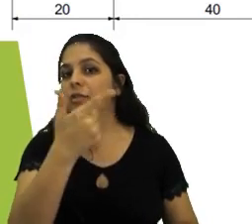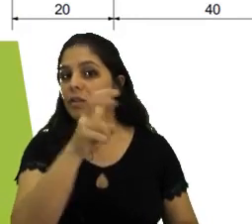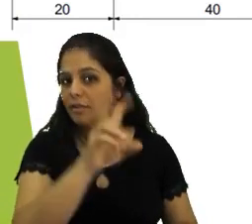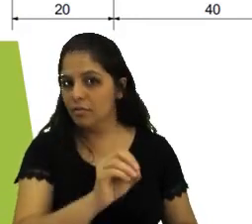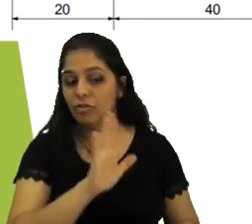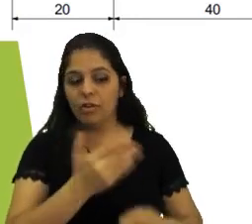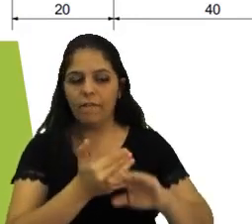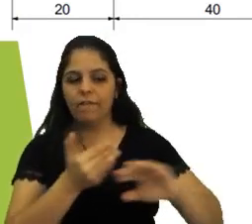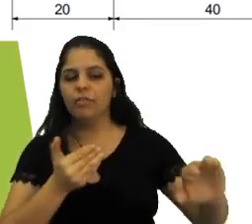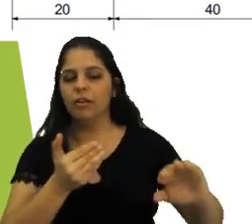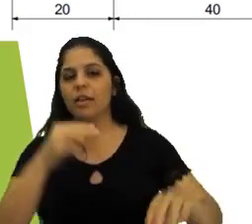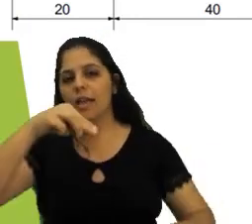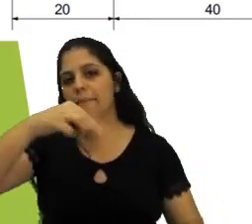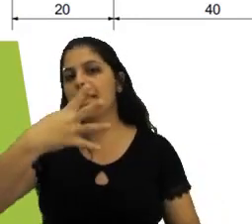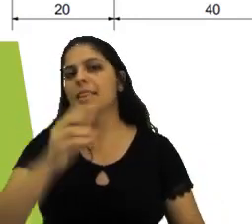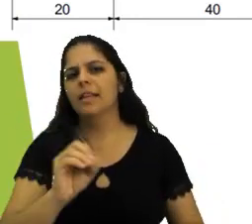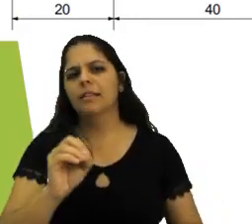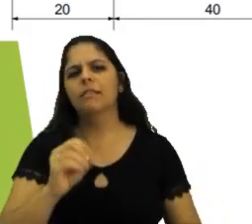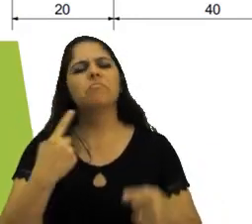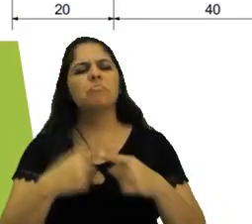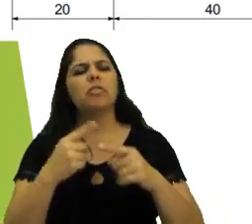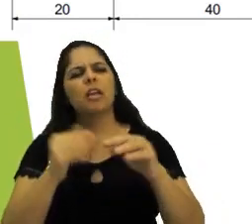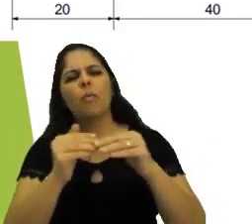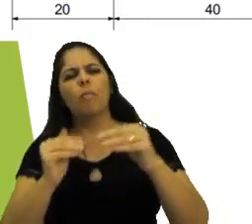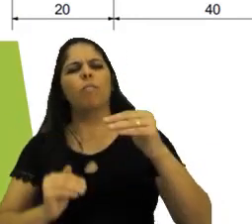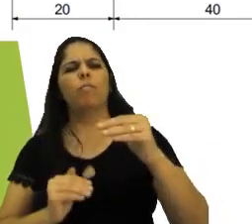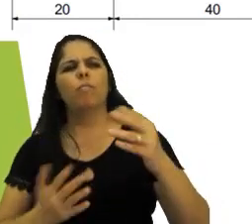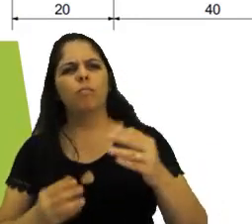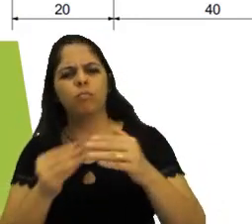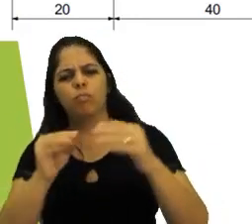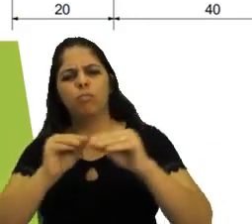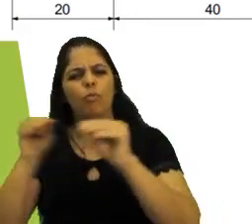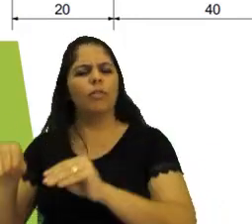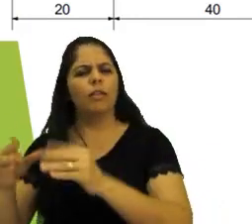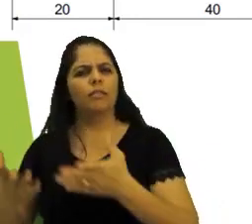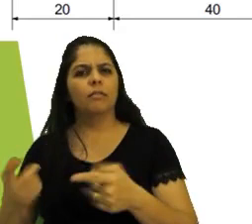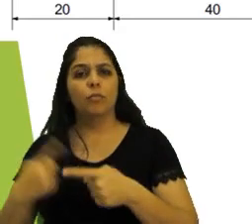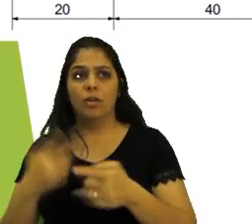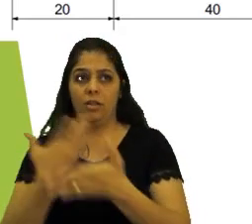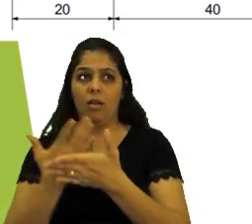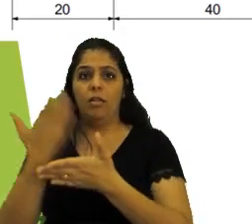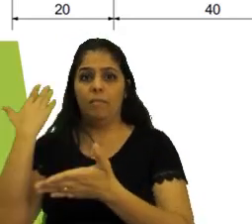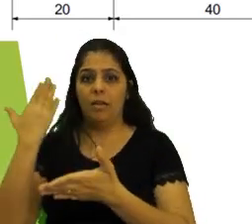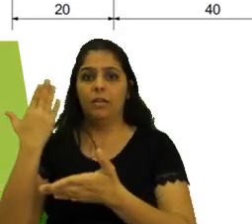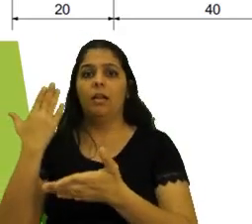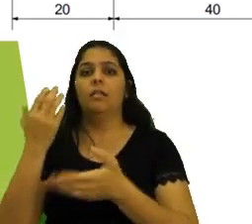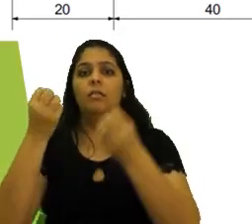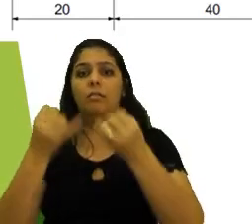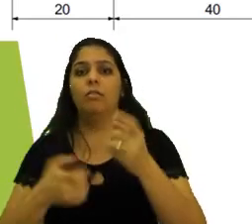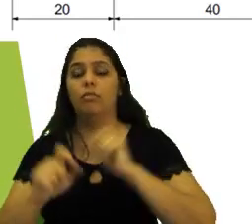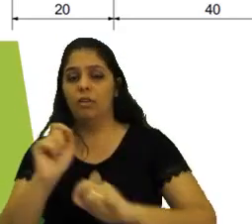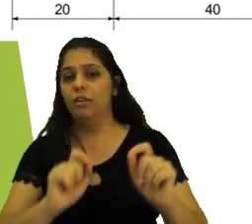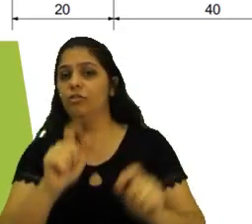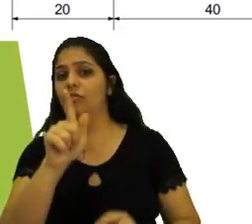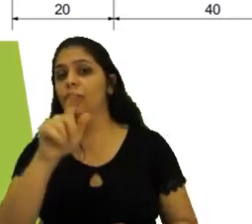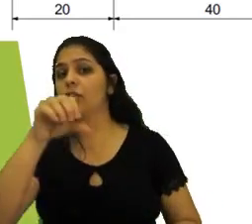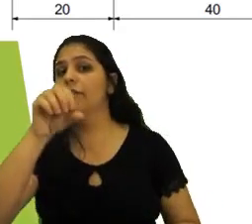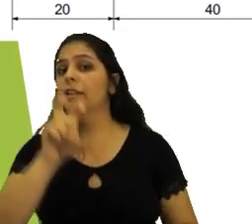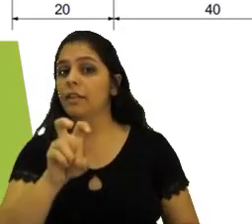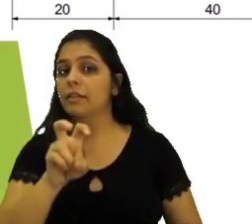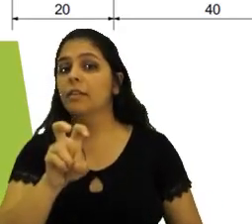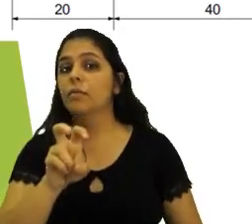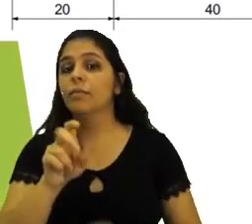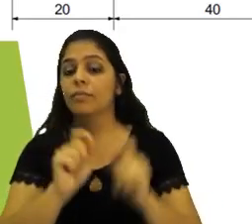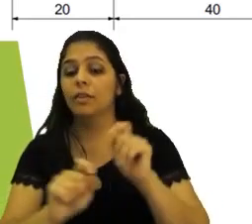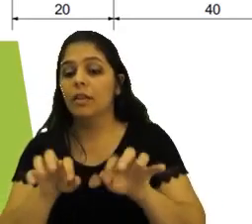e o M30. Por que eu pulei aqui, né, pessoal? Na aula anterior, eu expliquei que o ciclo 95, aqui eu vou